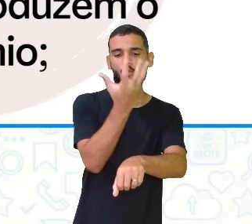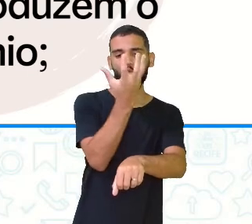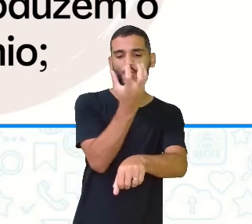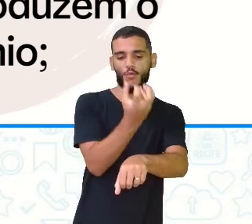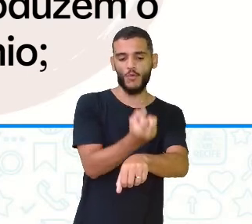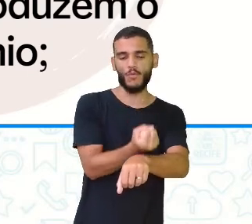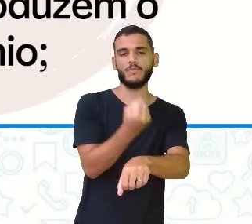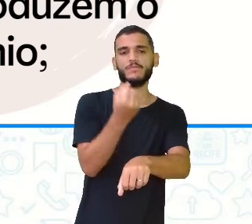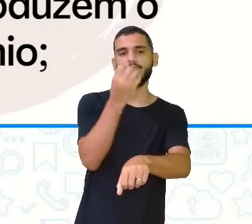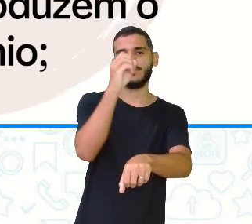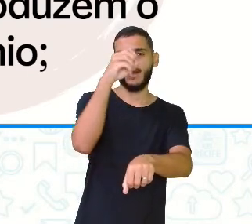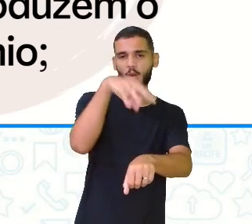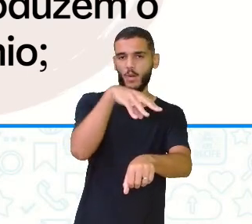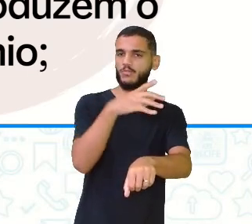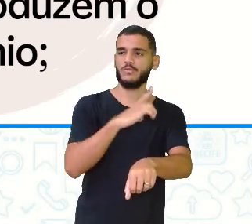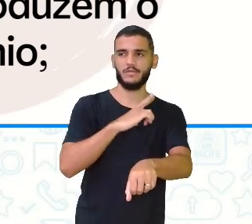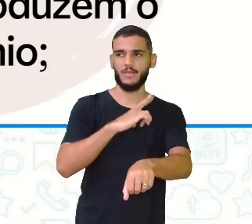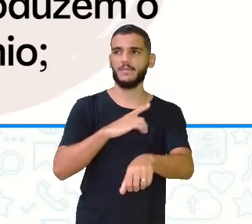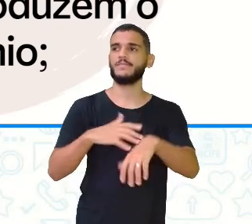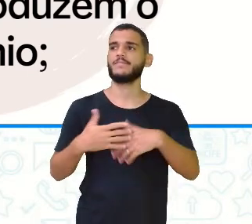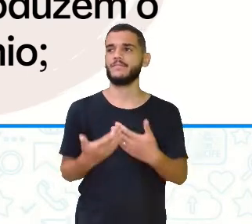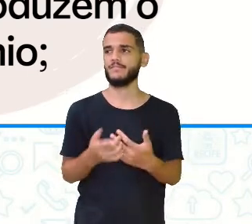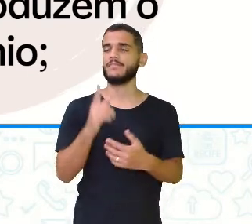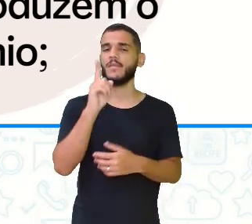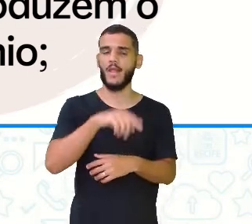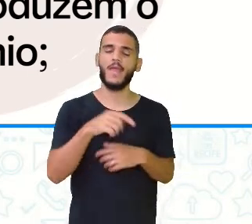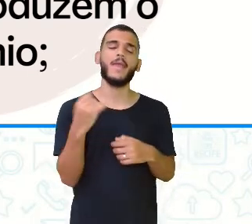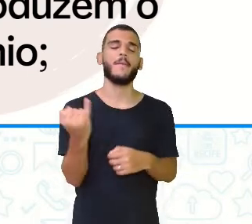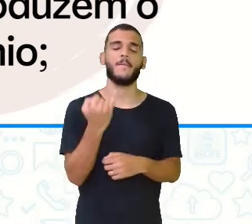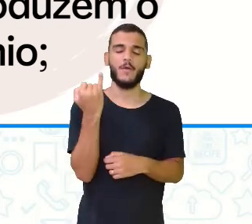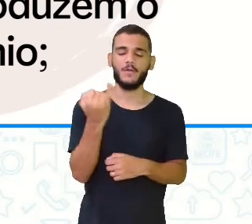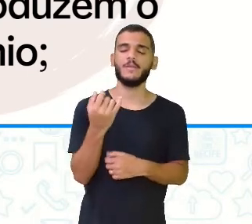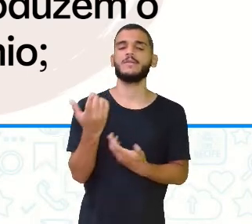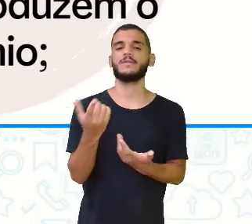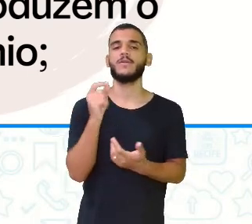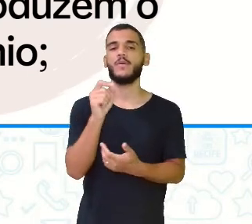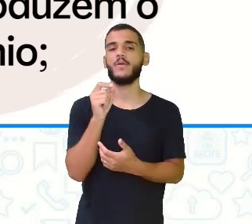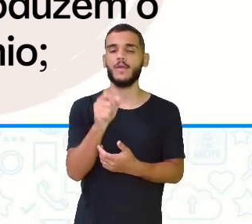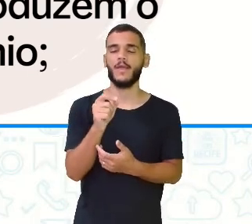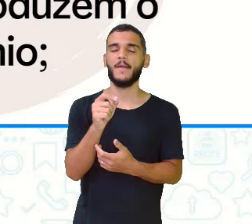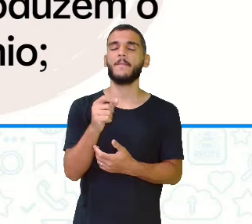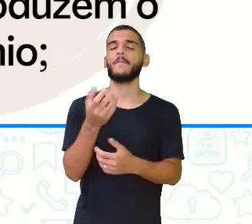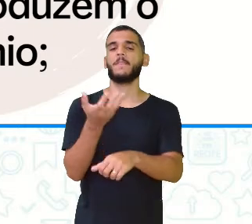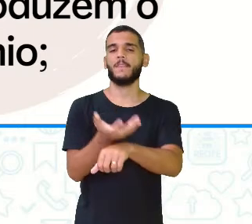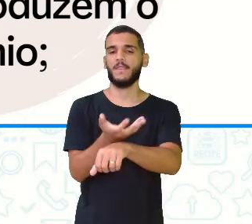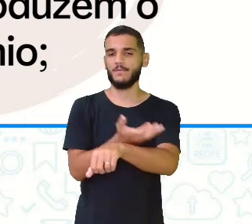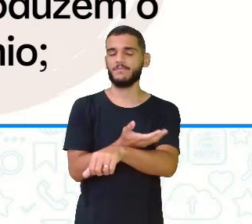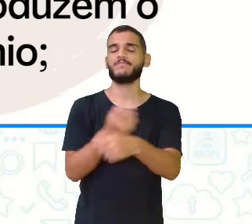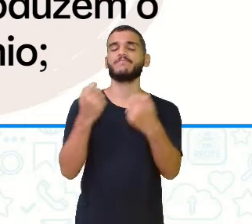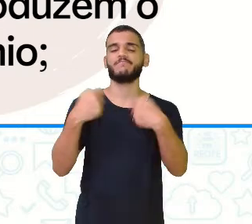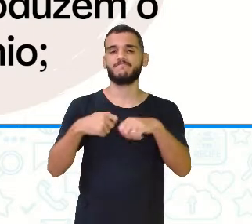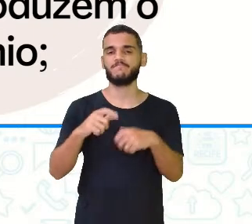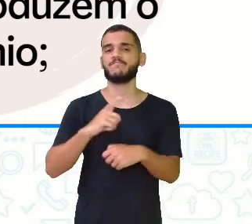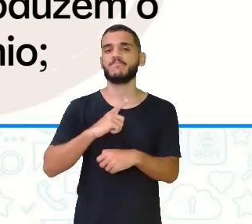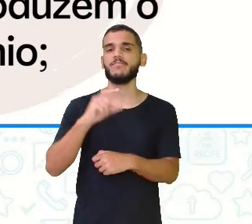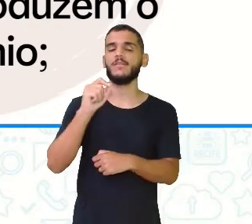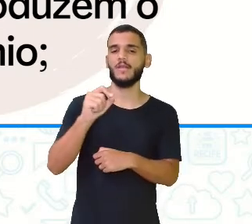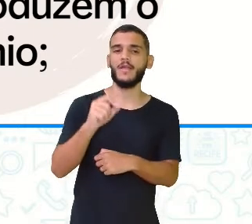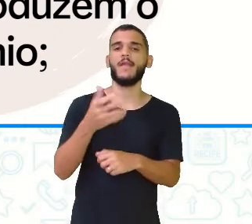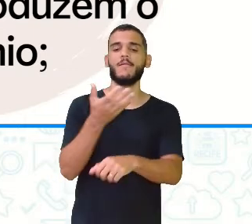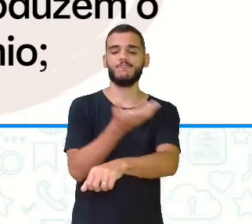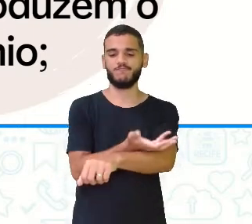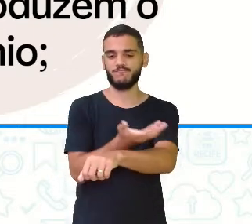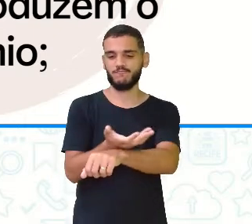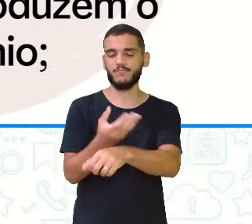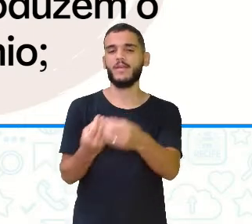ali, como eu estou colocando aqui, ó, que é necessária as plantas para a fotossíntese, lembrando que é a partir da fotossíntese que os